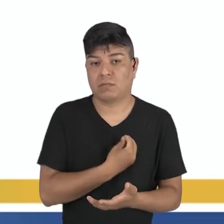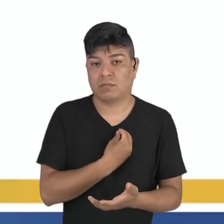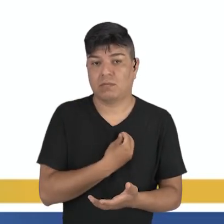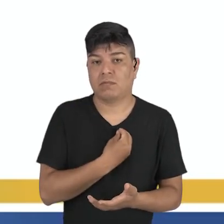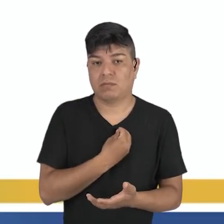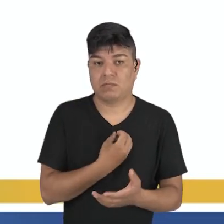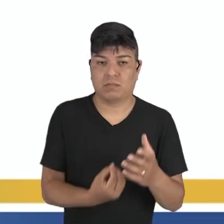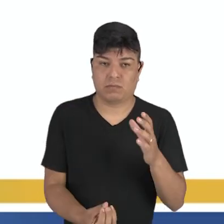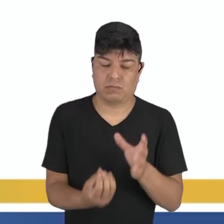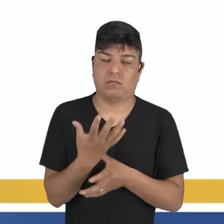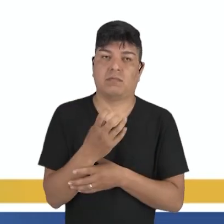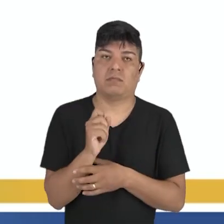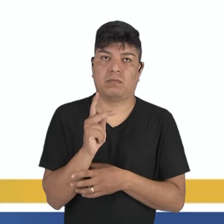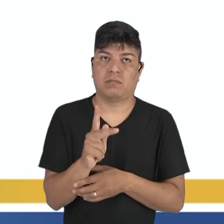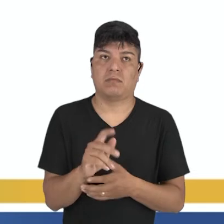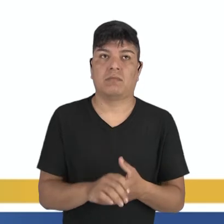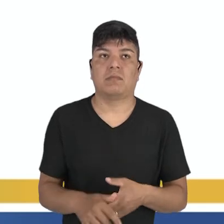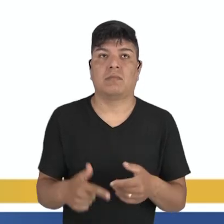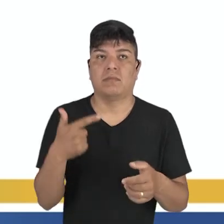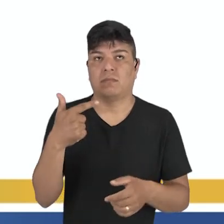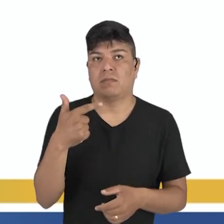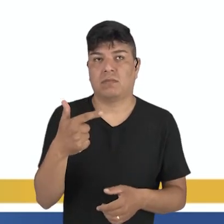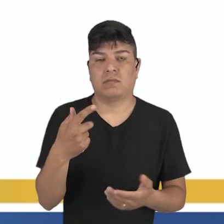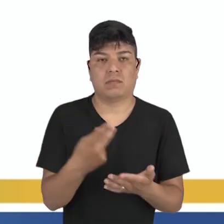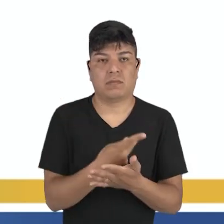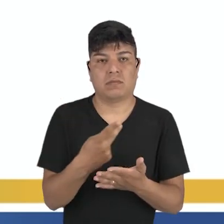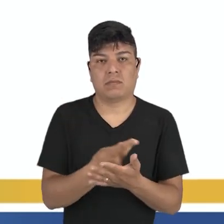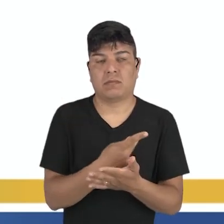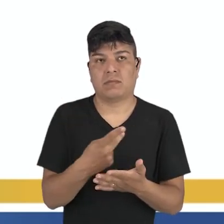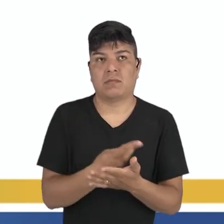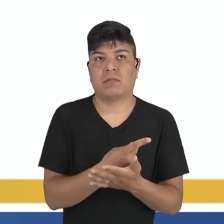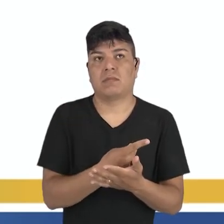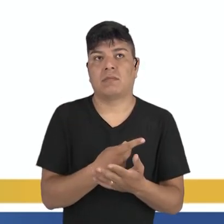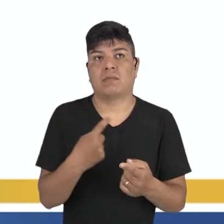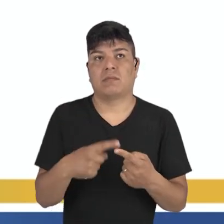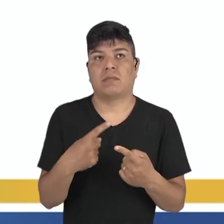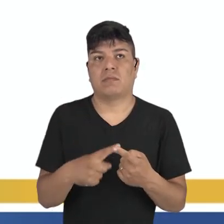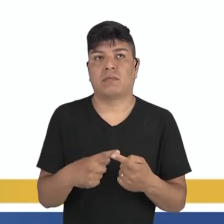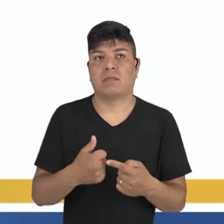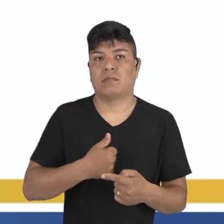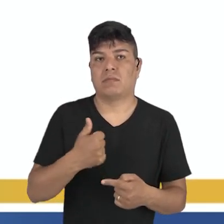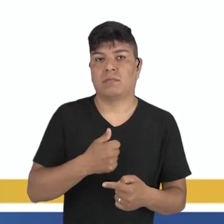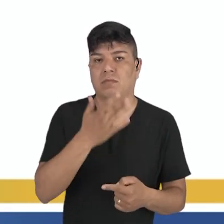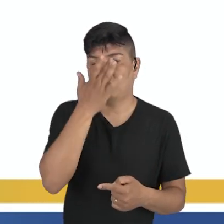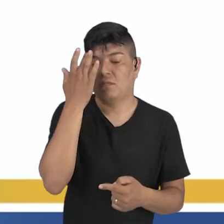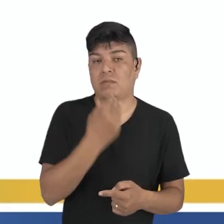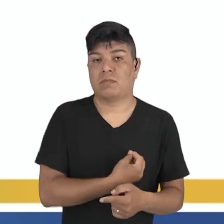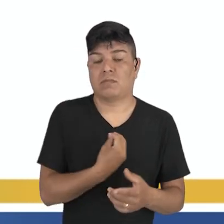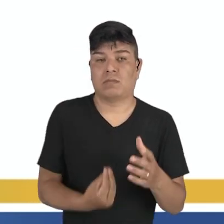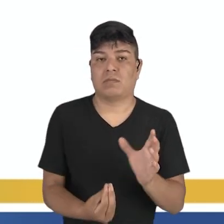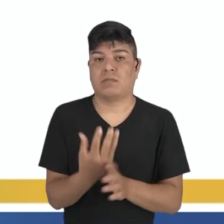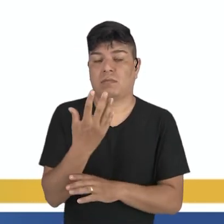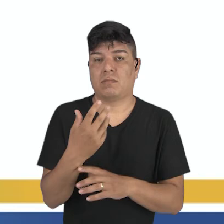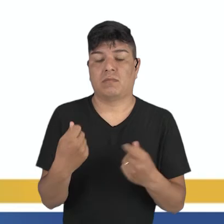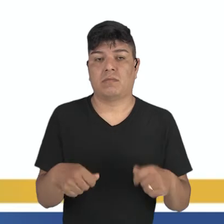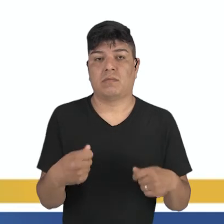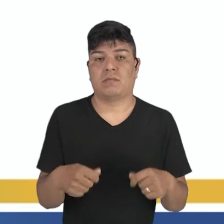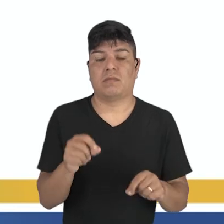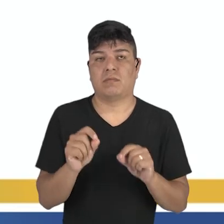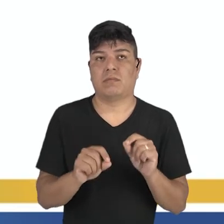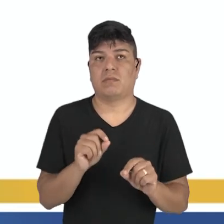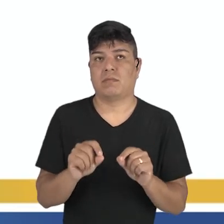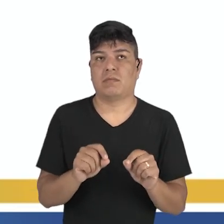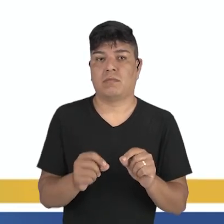para o surgimento da vida, certinho. A segunda está errada, a segunda sentença. Os primeiros seres vivos a surgirem devem ter